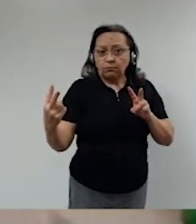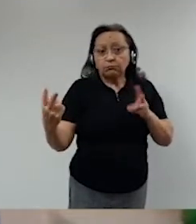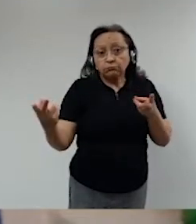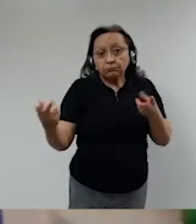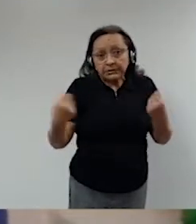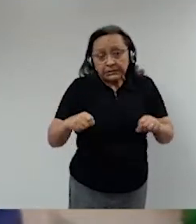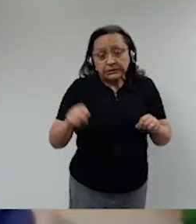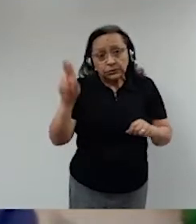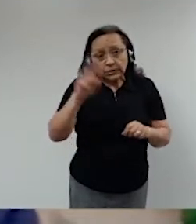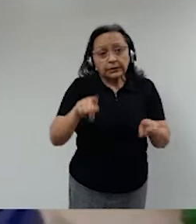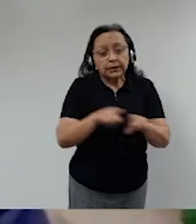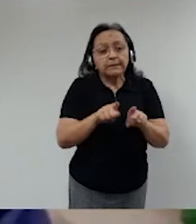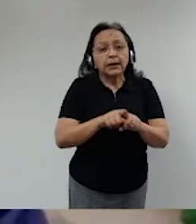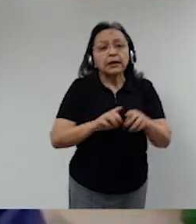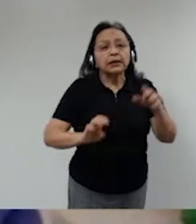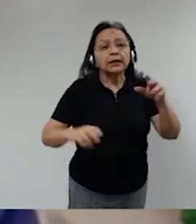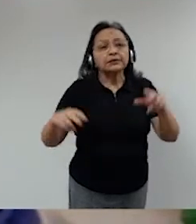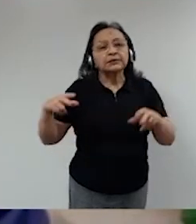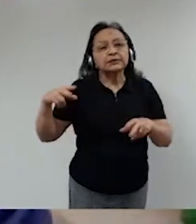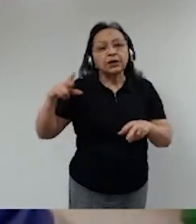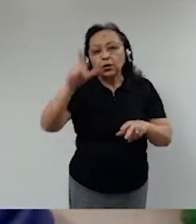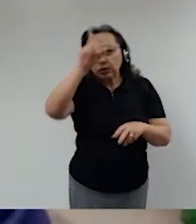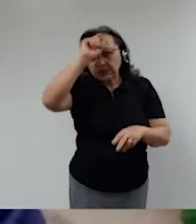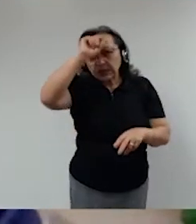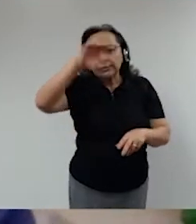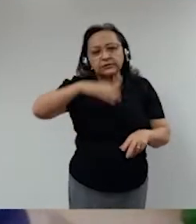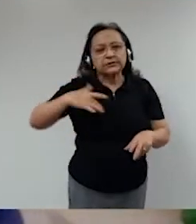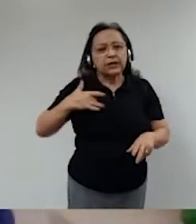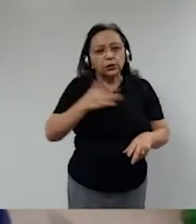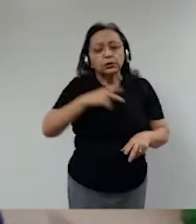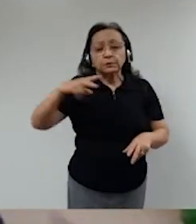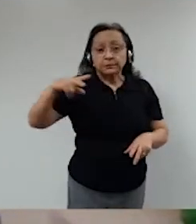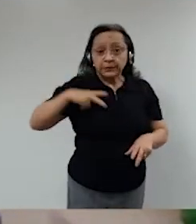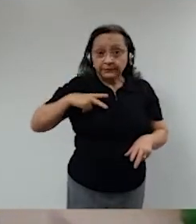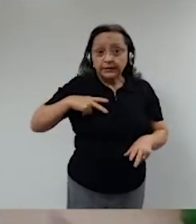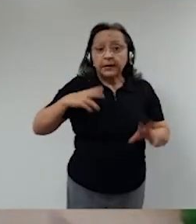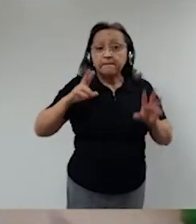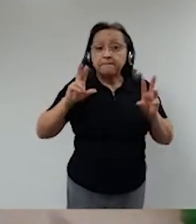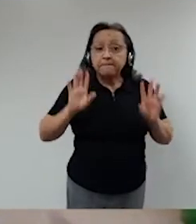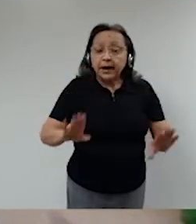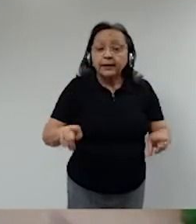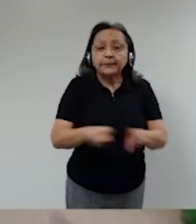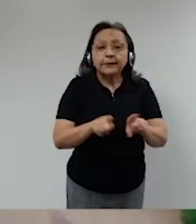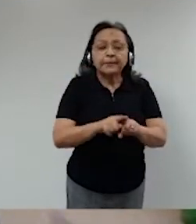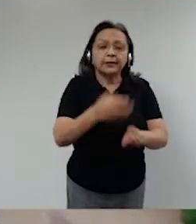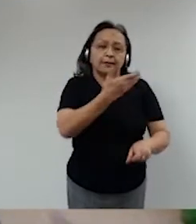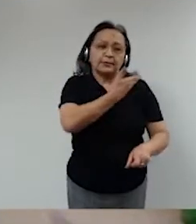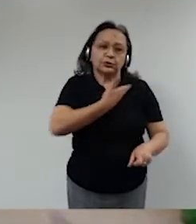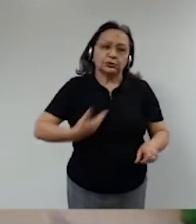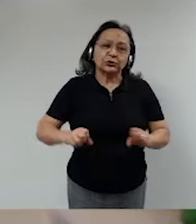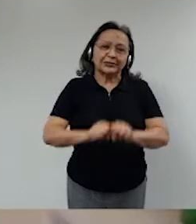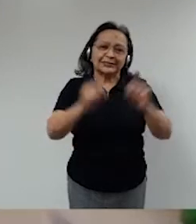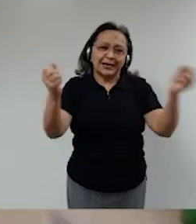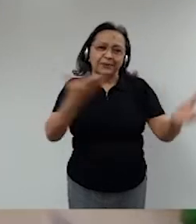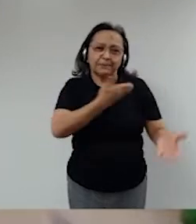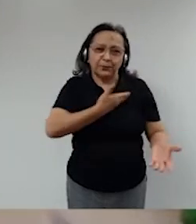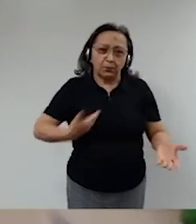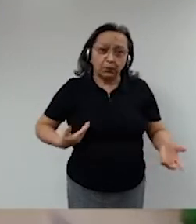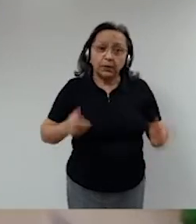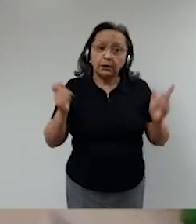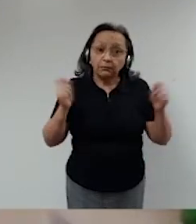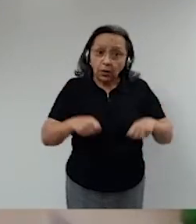privada, logicamente, mas primordialmente no Serviço Único de Saúde, para que os governantes possam levar até